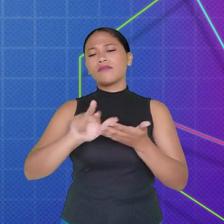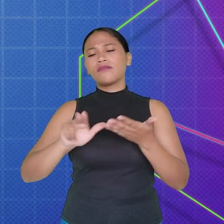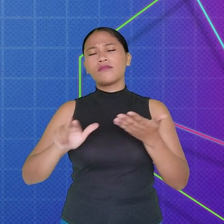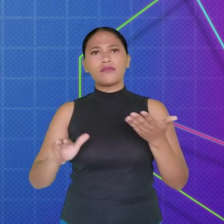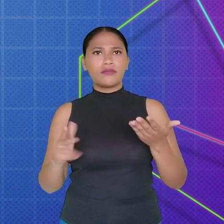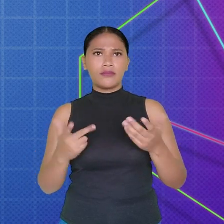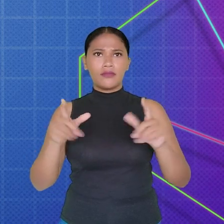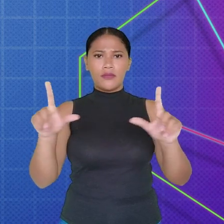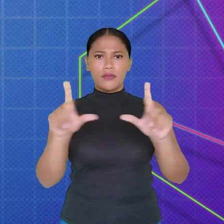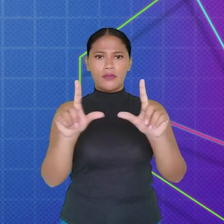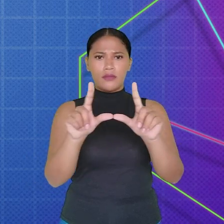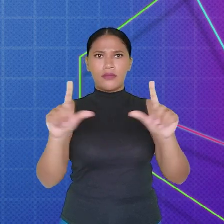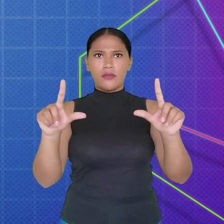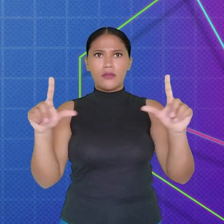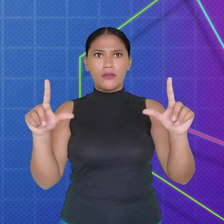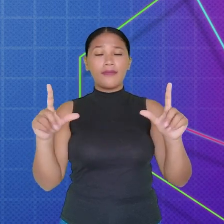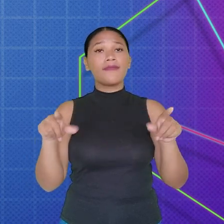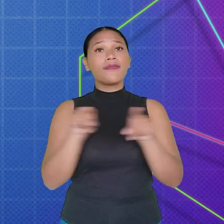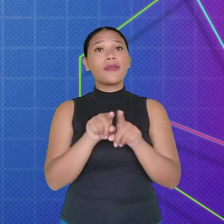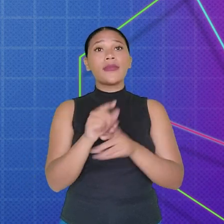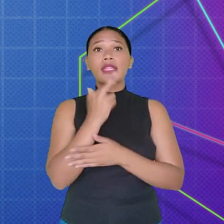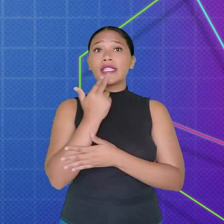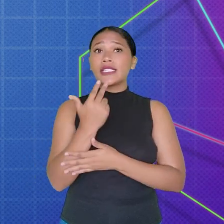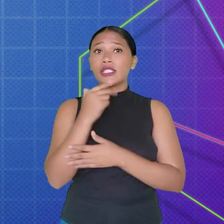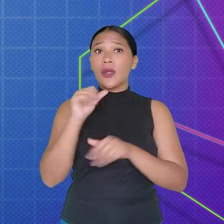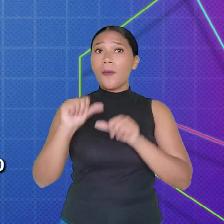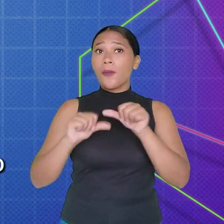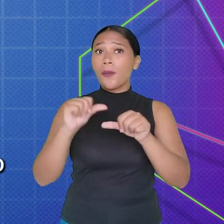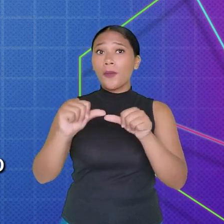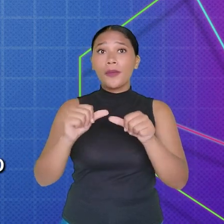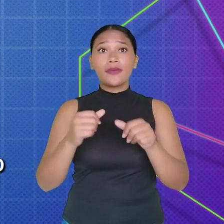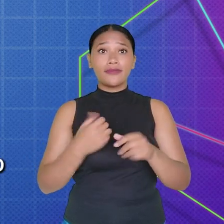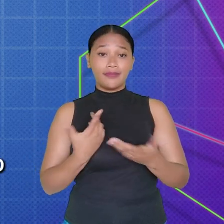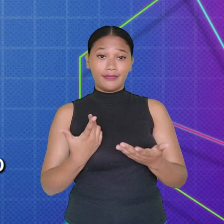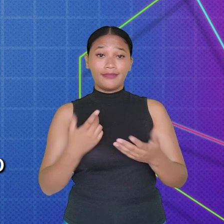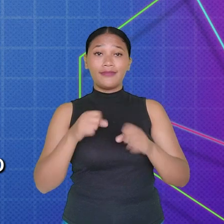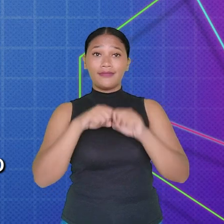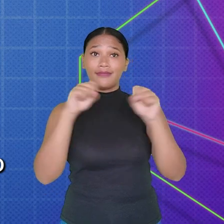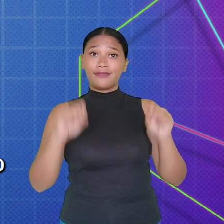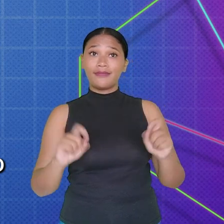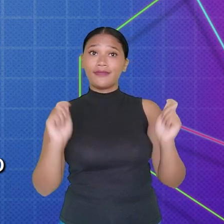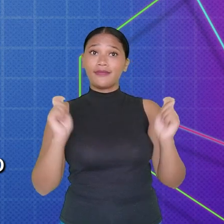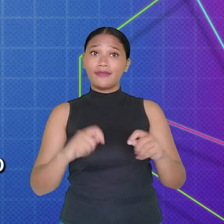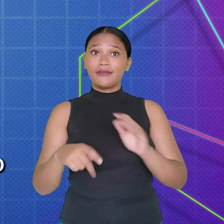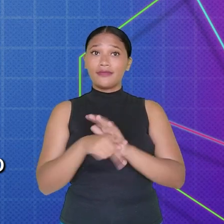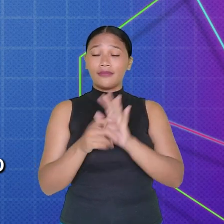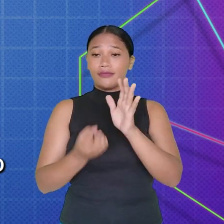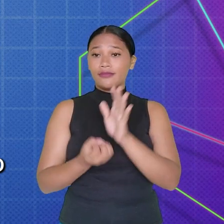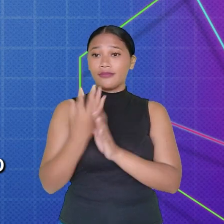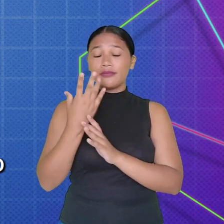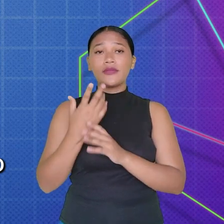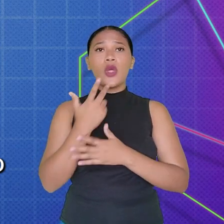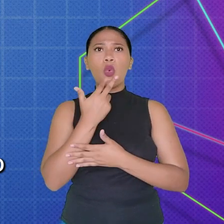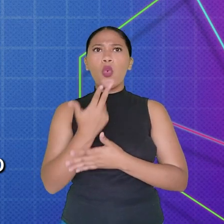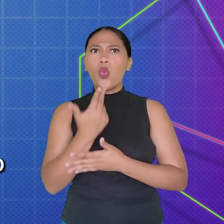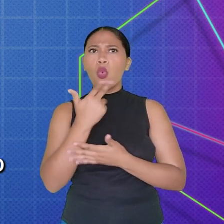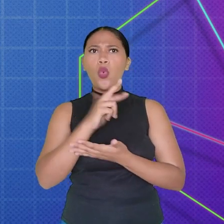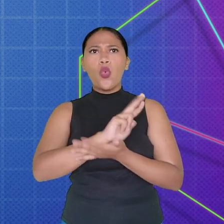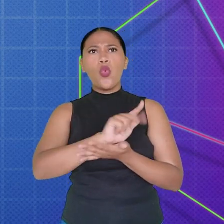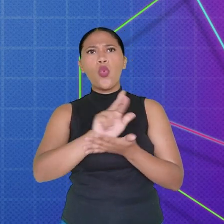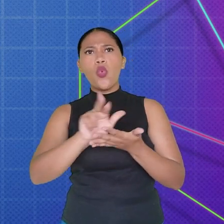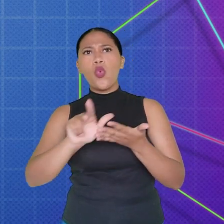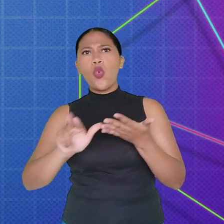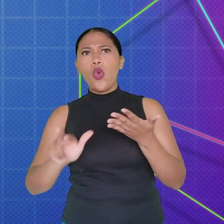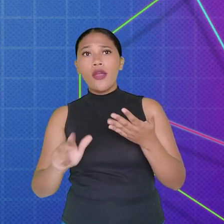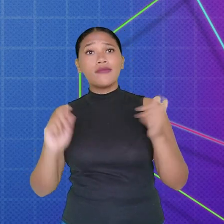diferentes tamanhos de tela. Alteração do idioma. O evento de sistema também pode ser usado para criar jogos multilingües,